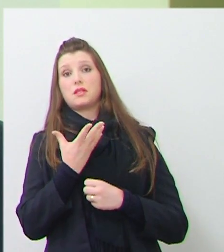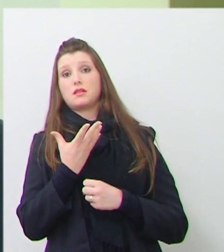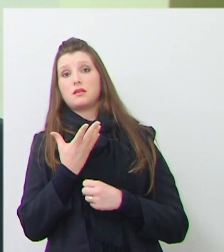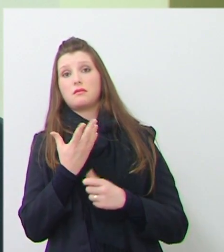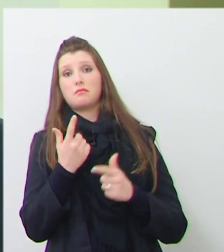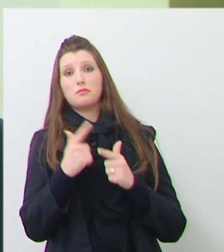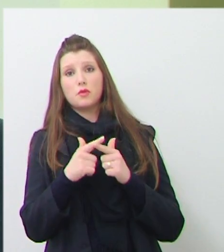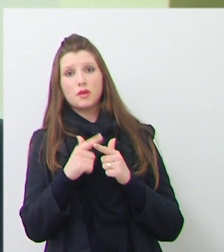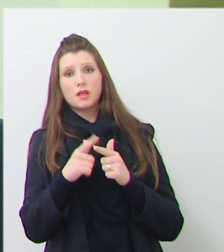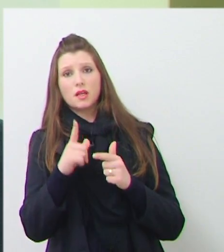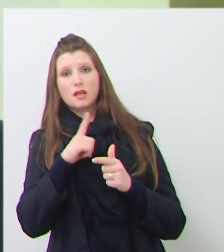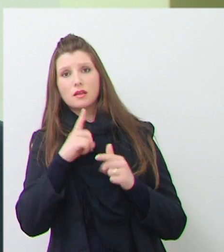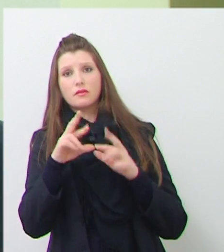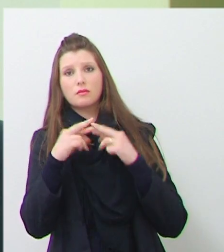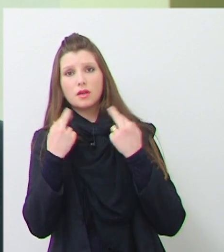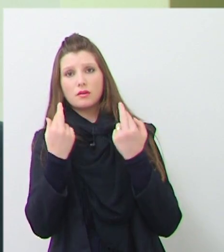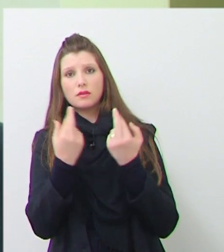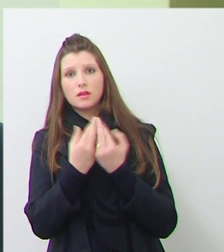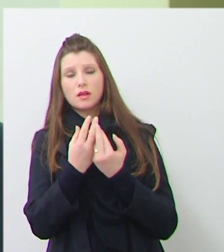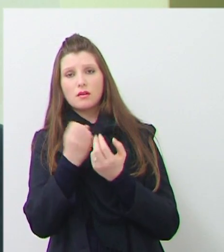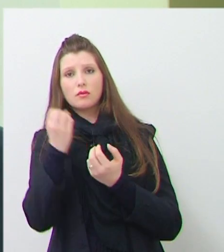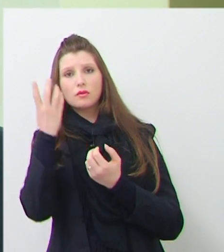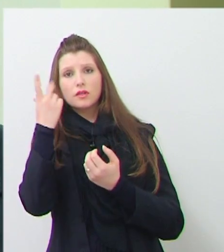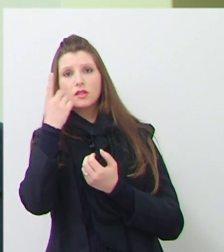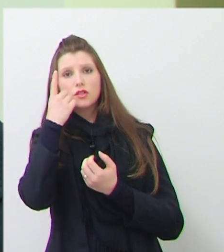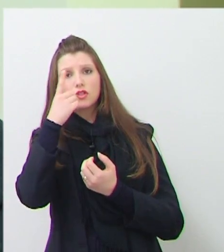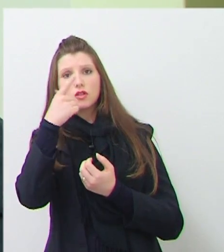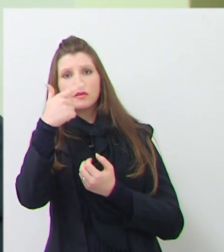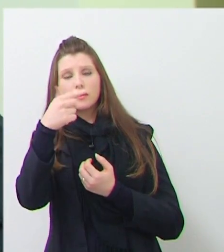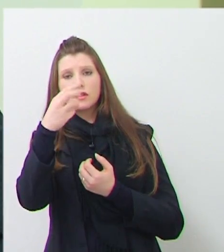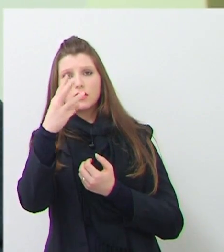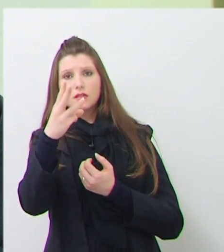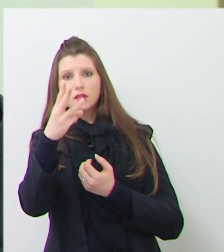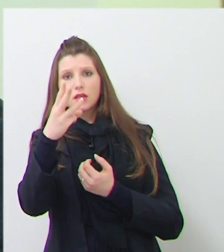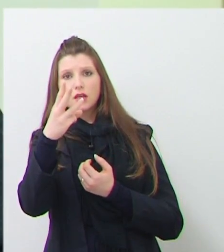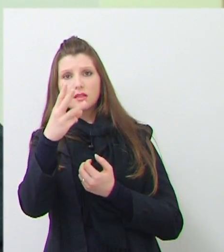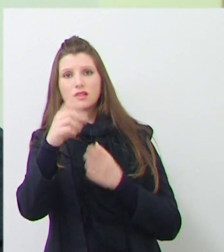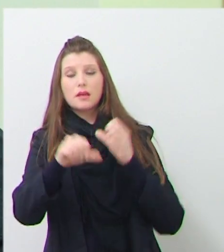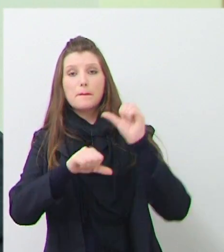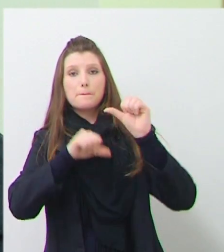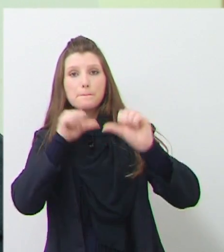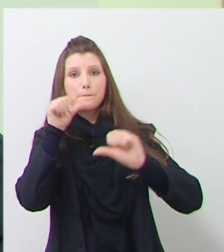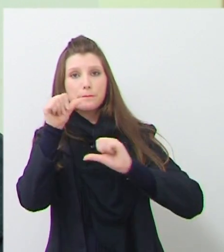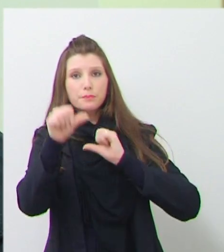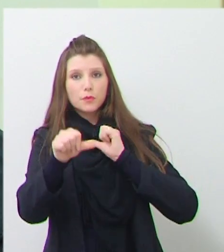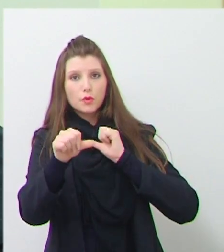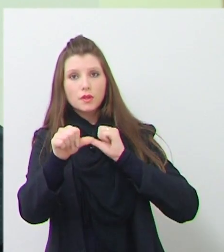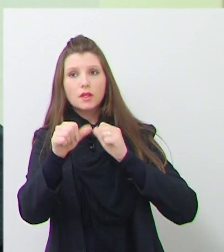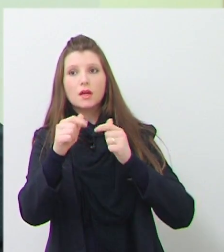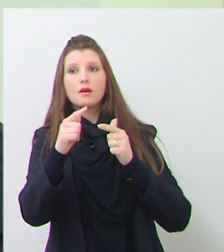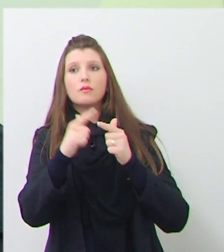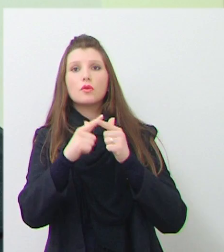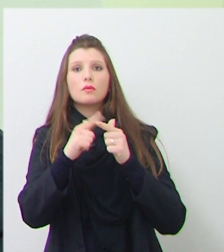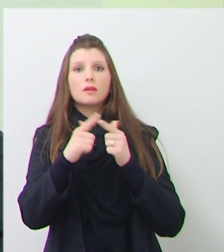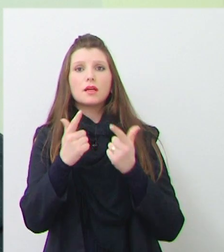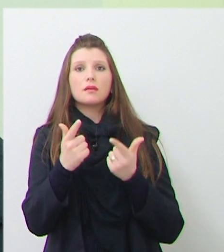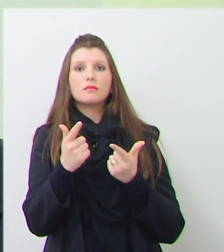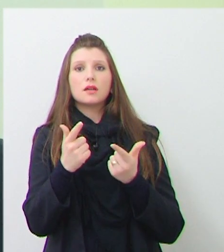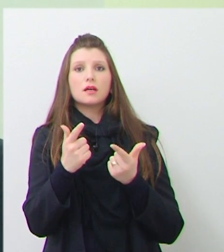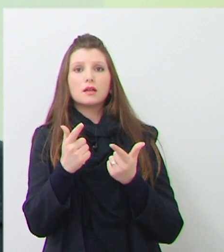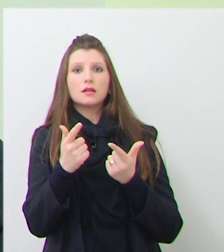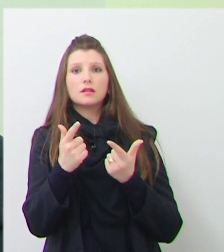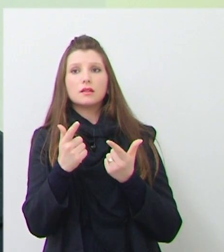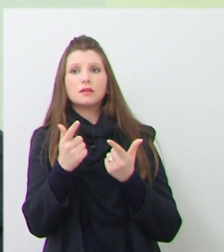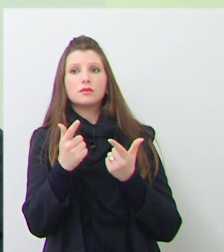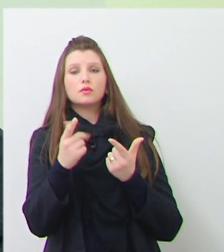uma reunião que acontece no dia 23, que provavelmente muda a questão dos atendimentos do sistema